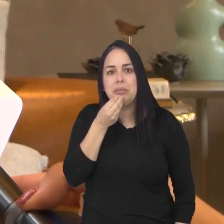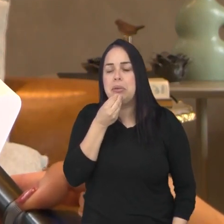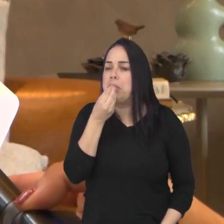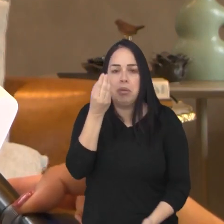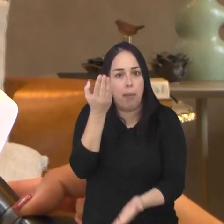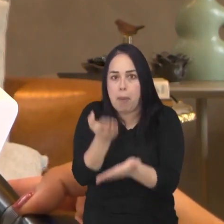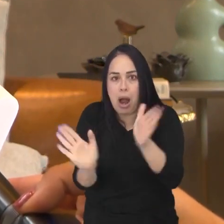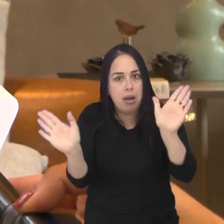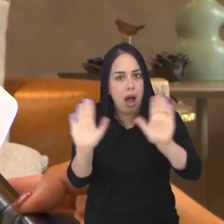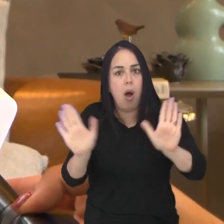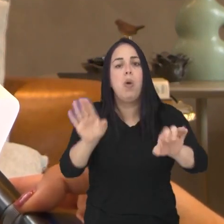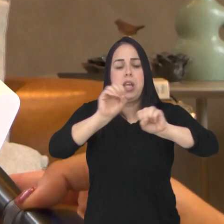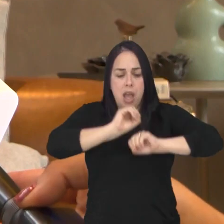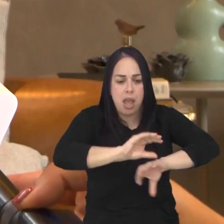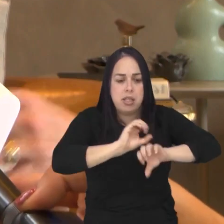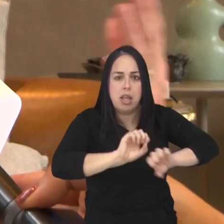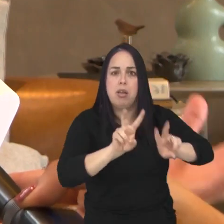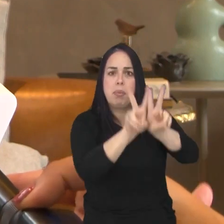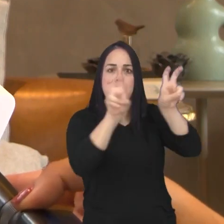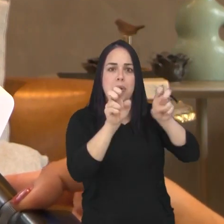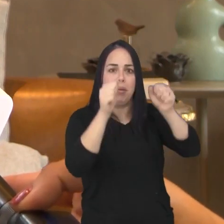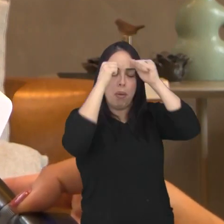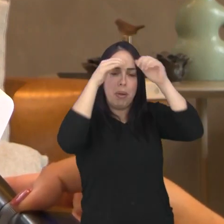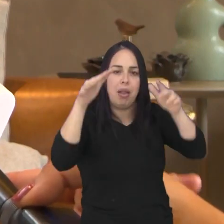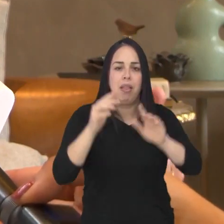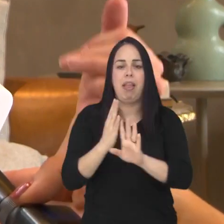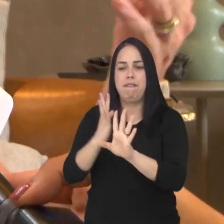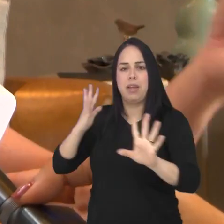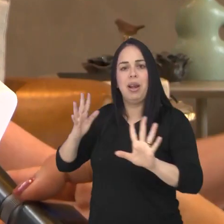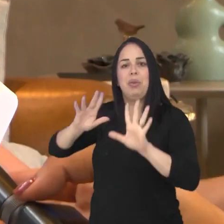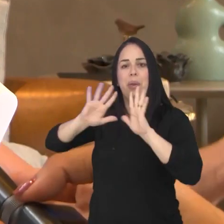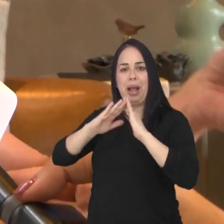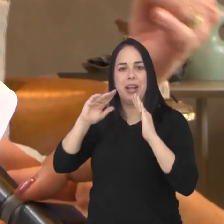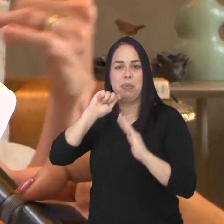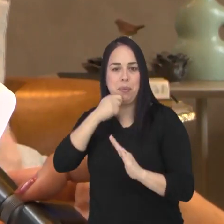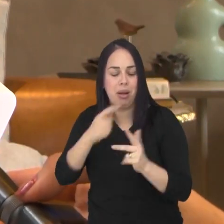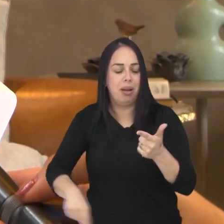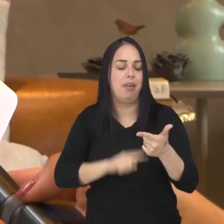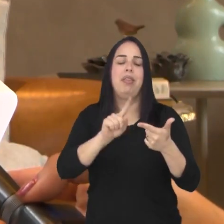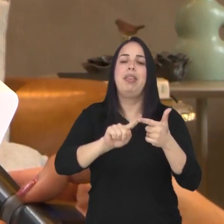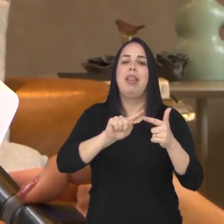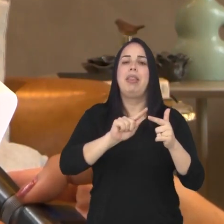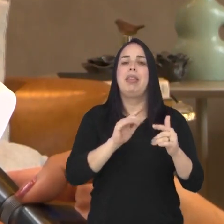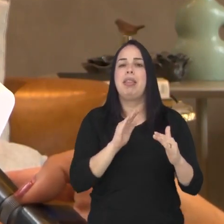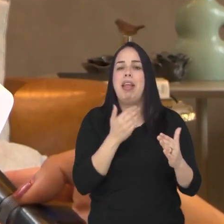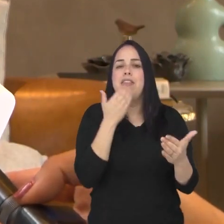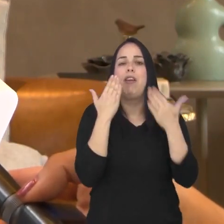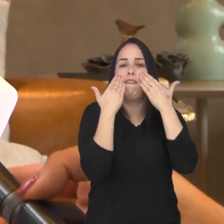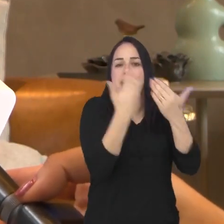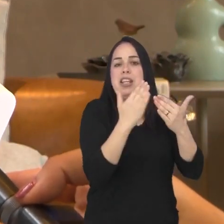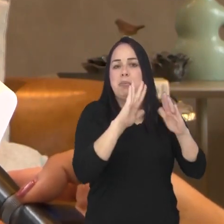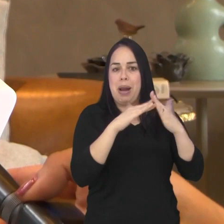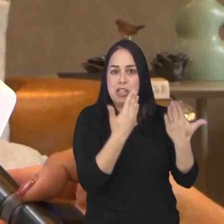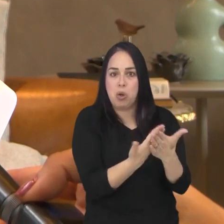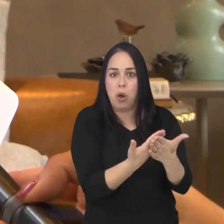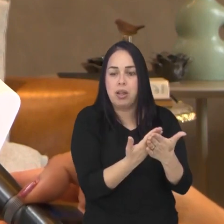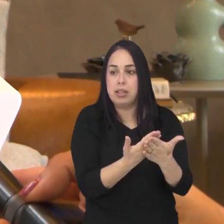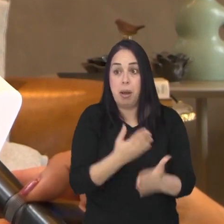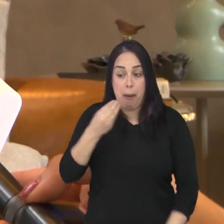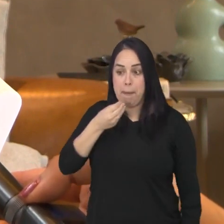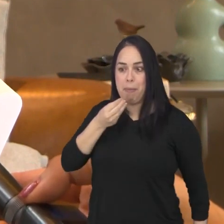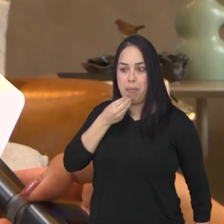sobre autismo para uma pessoa que está do seu lado. Seja na fila da padaria, seja na fila do supermercado, seja na porta da escola do seu filho. Mas você